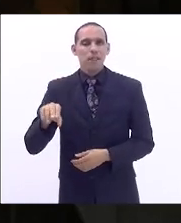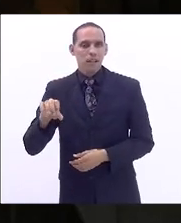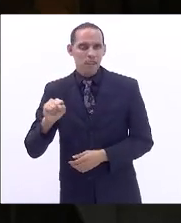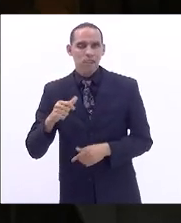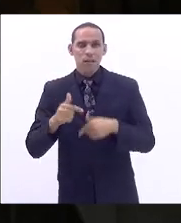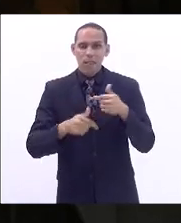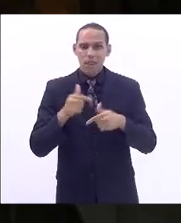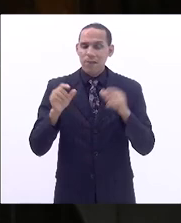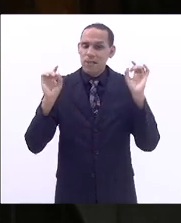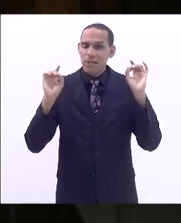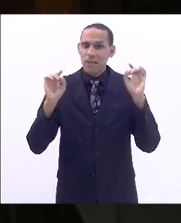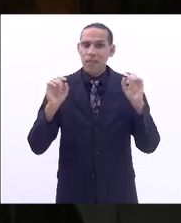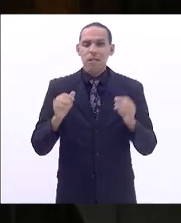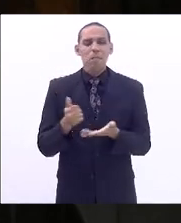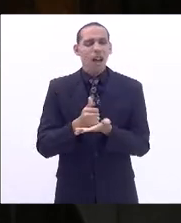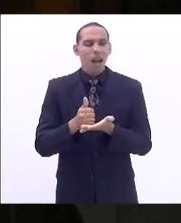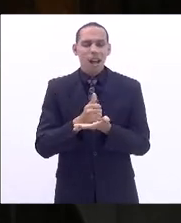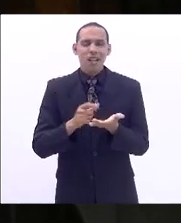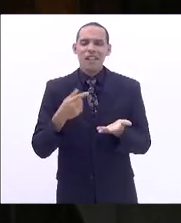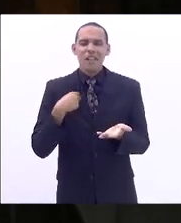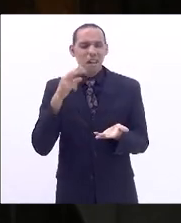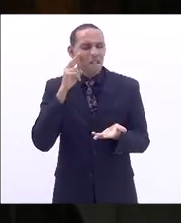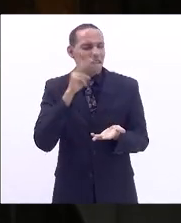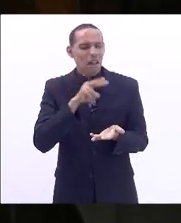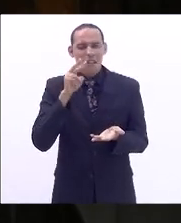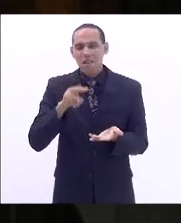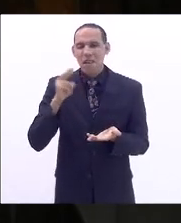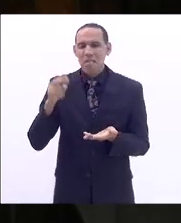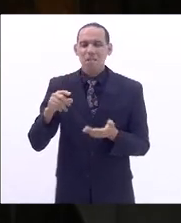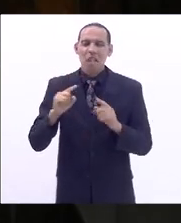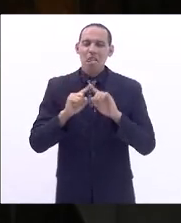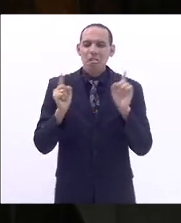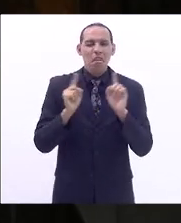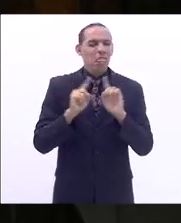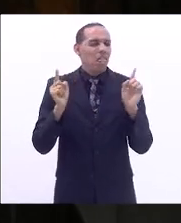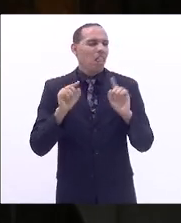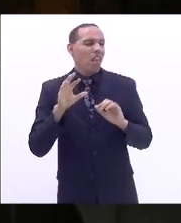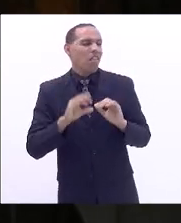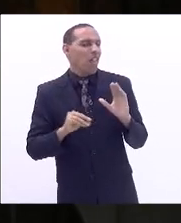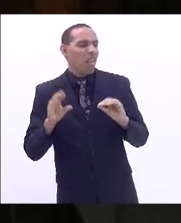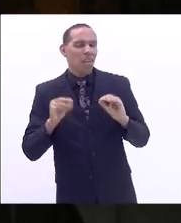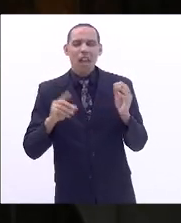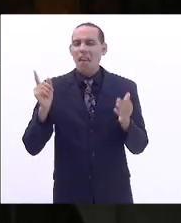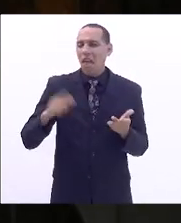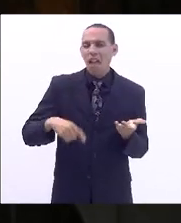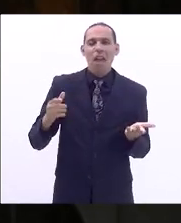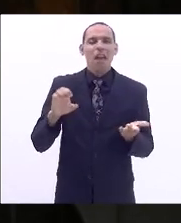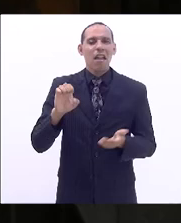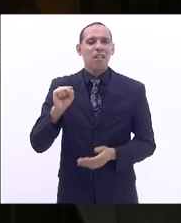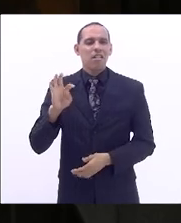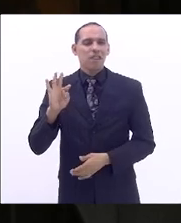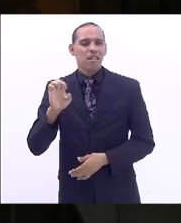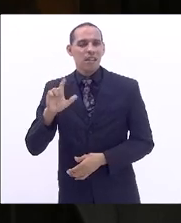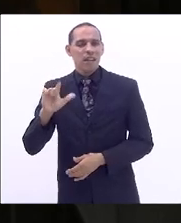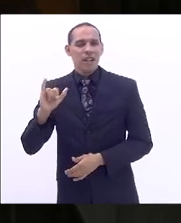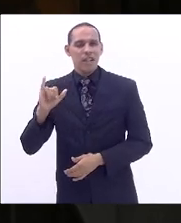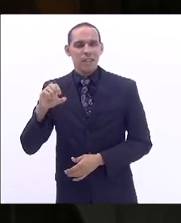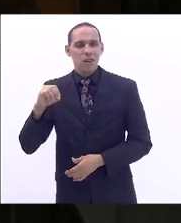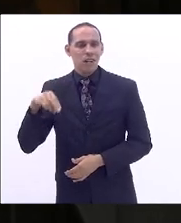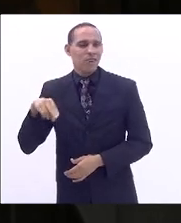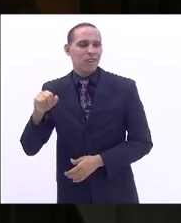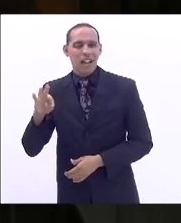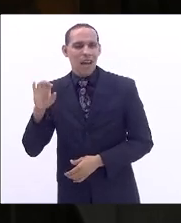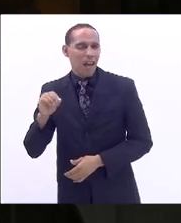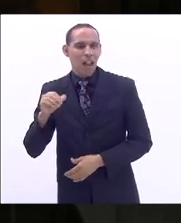serviços essenciais e podendo uma chora uma chiadeira todo mundo Mimi que a estelionato eleitoral que a gente levar eleitoral